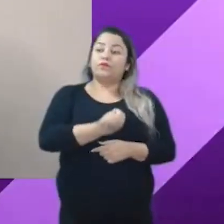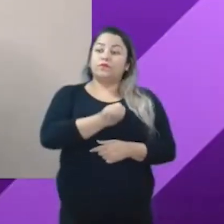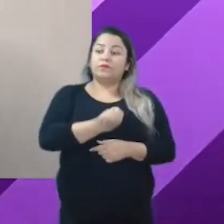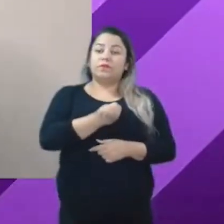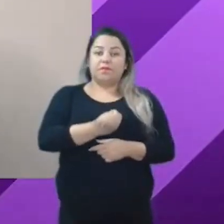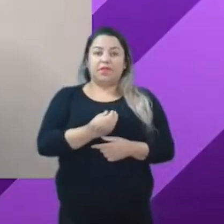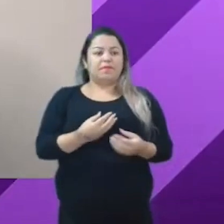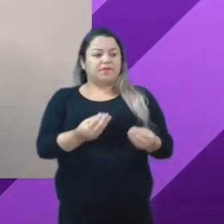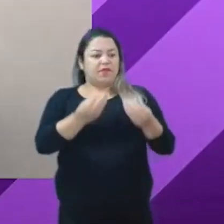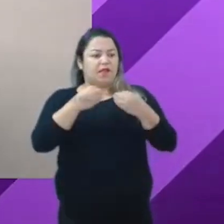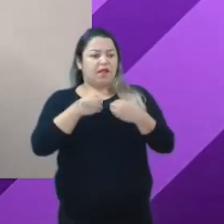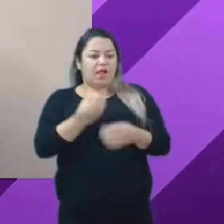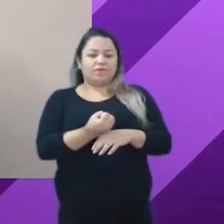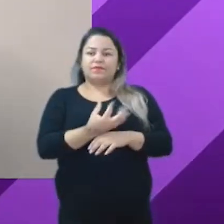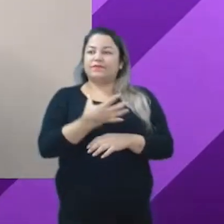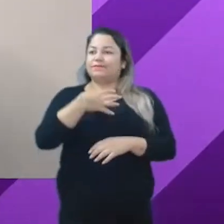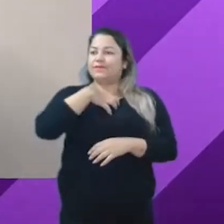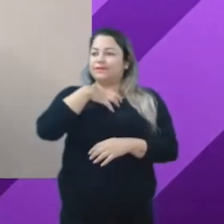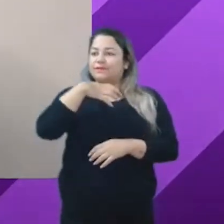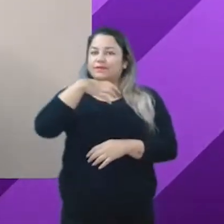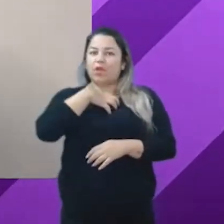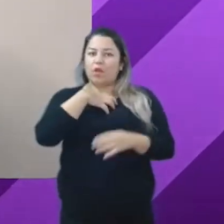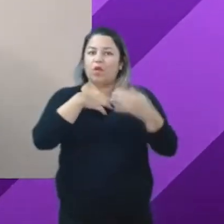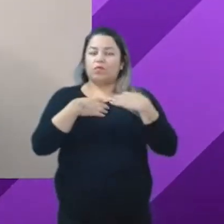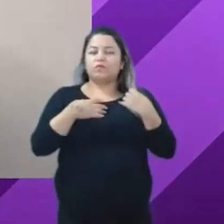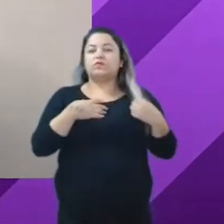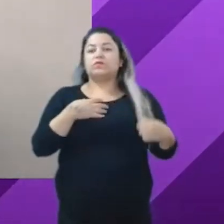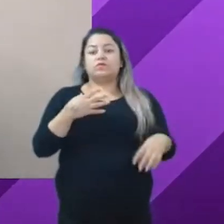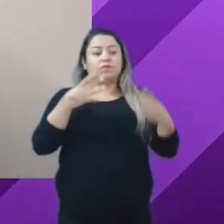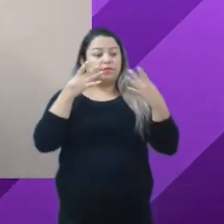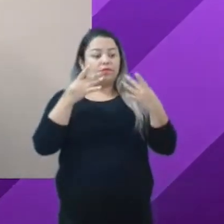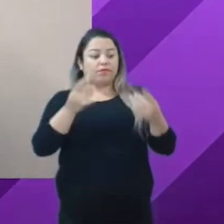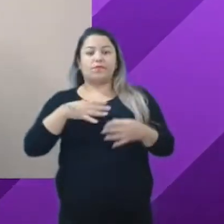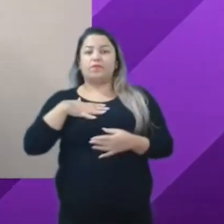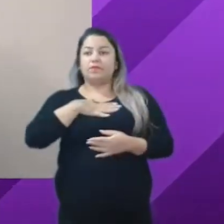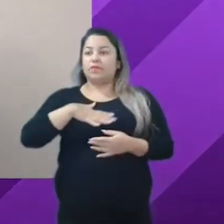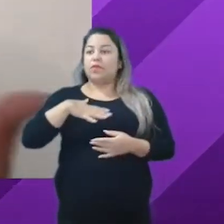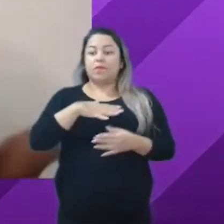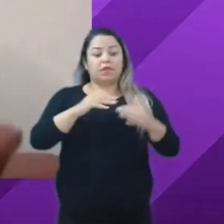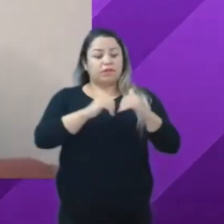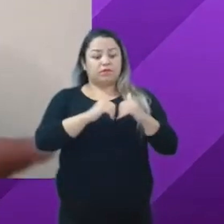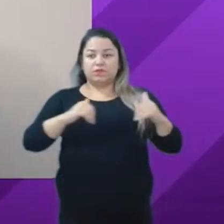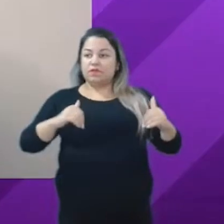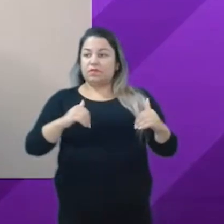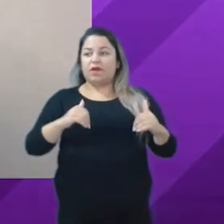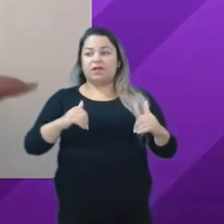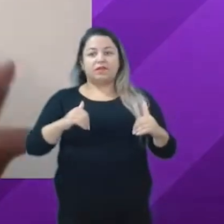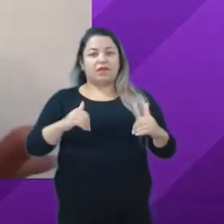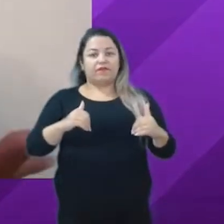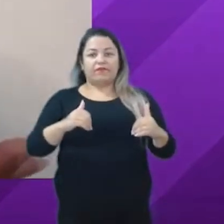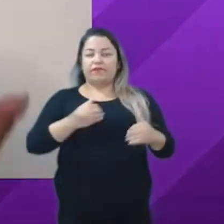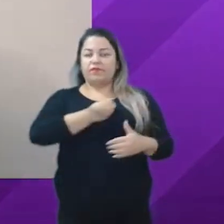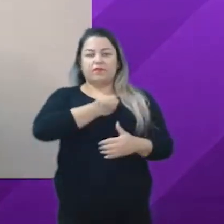inspira a pensar muito nesse fazer teatral como algo que não se separa da vida. E se não